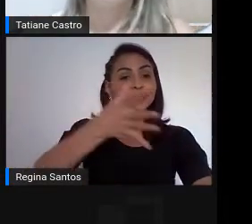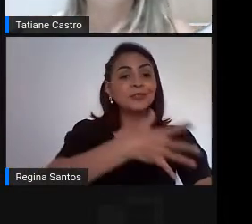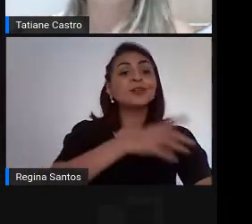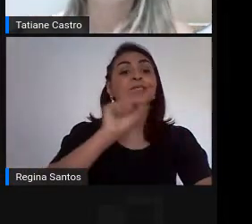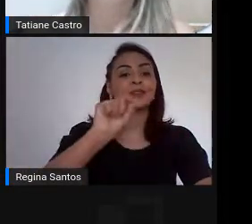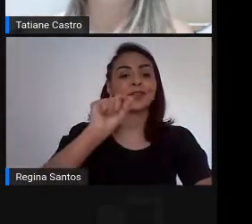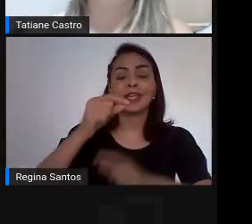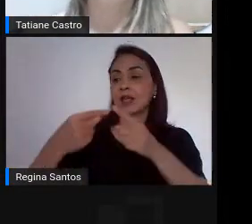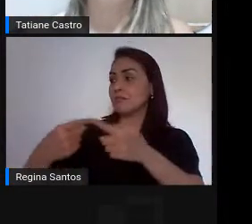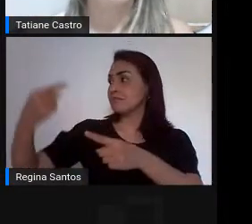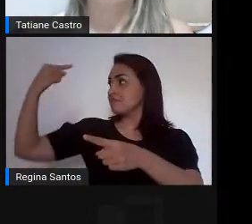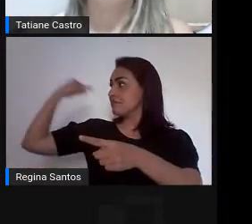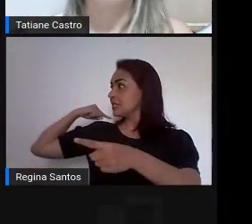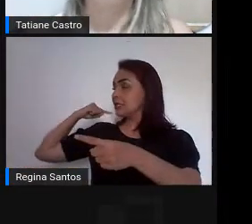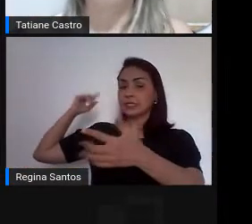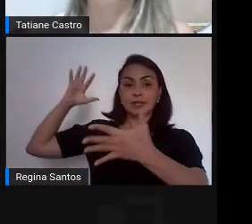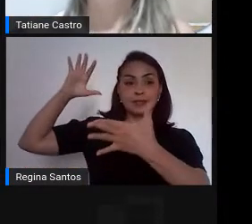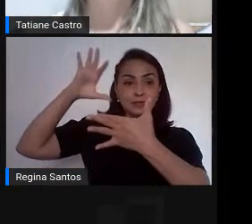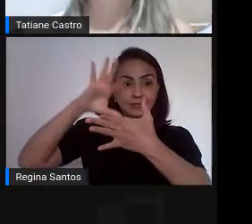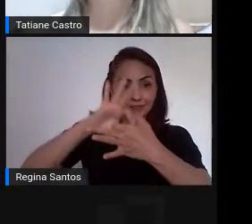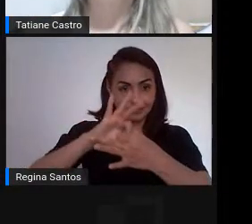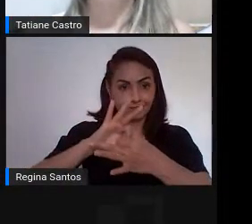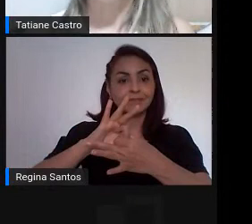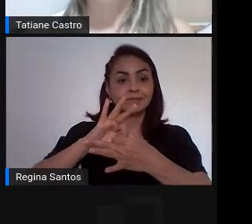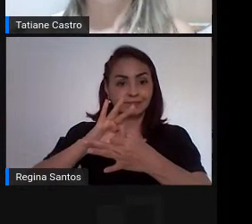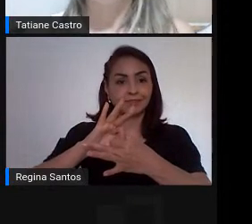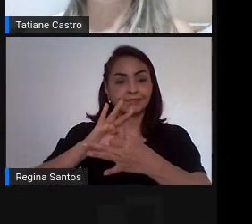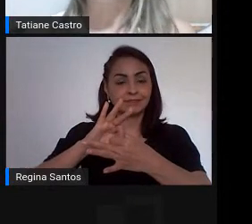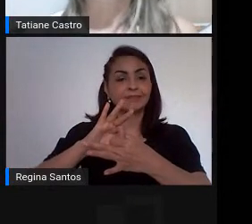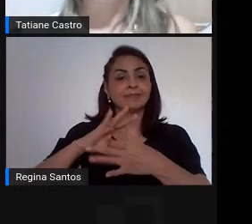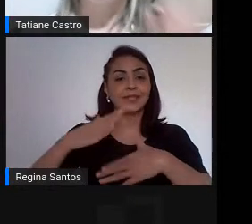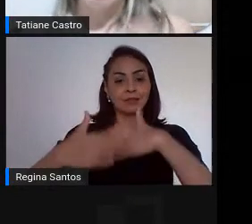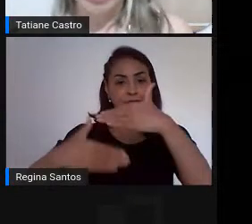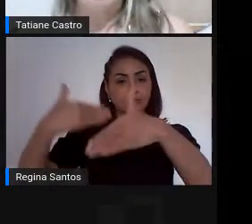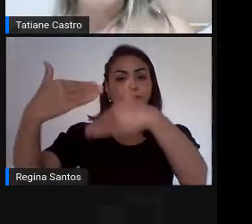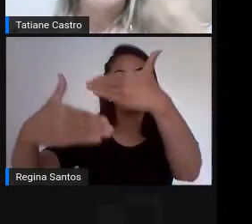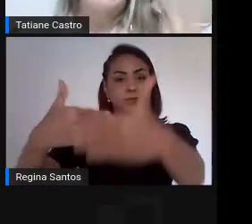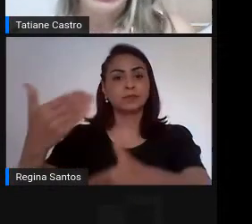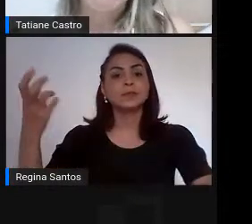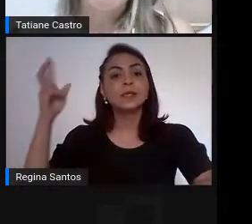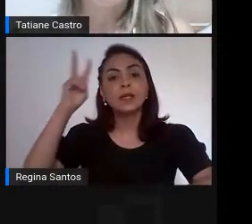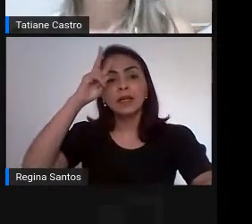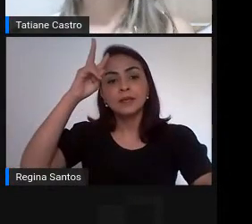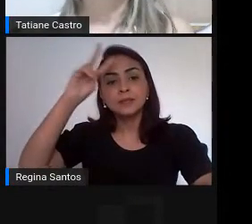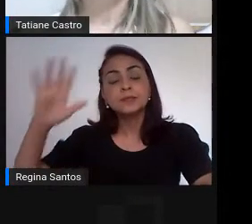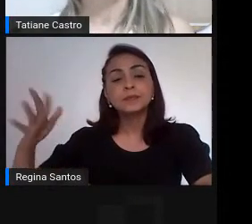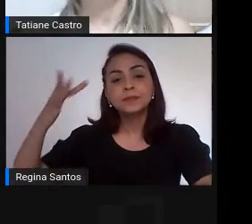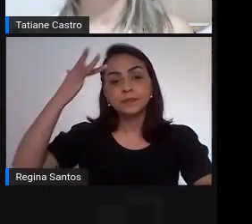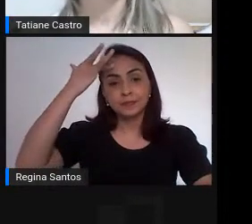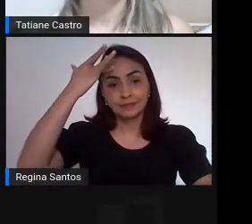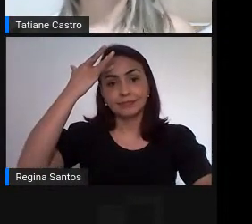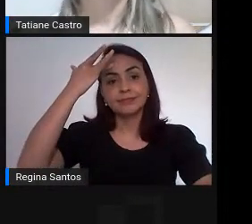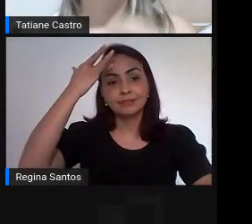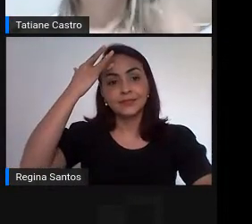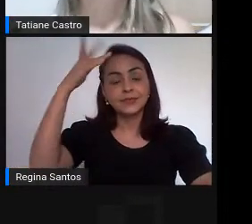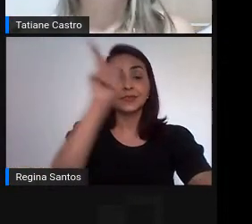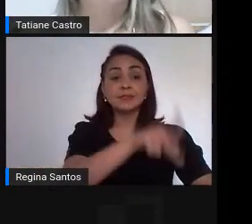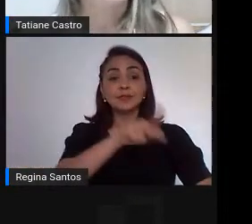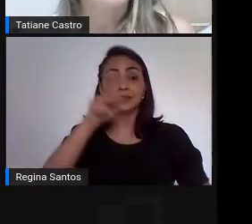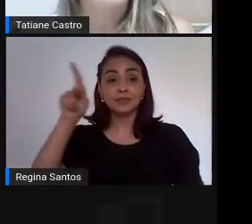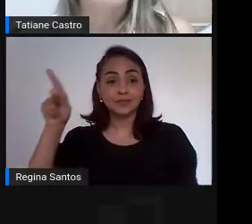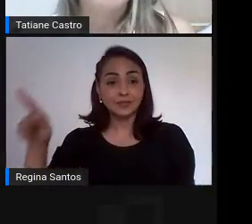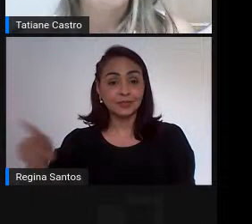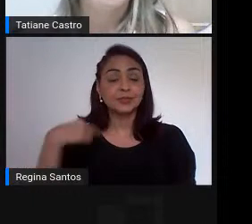antecedeu. Então, são mudanças e permanências. No campo da memória, ao trabalhar com a memória dos professores, nós